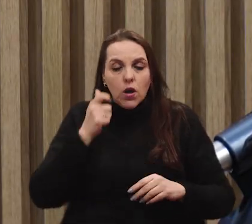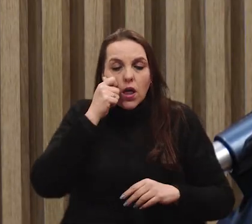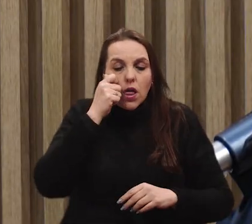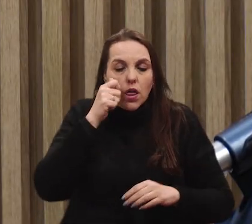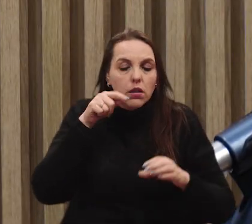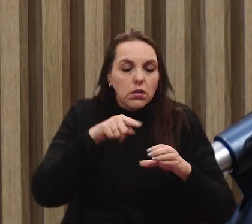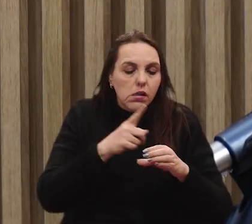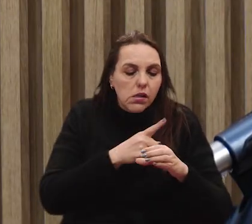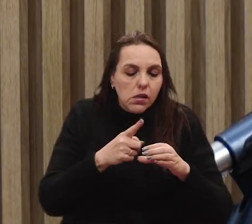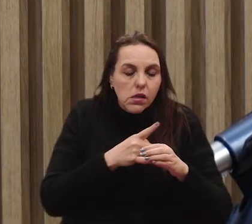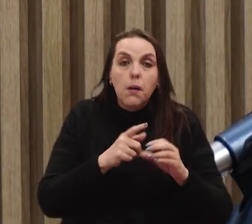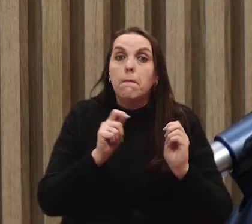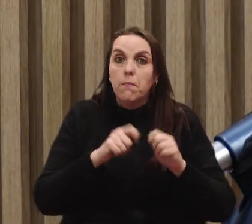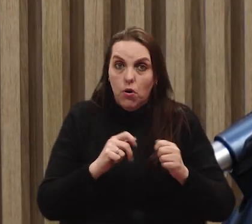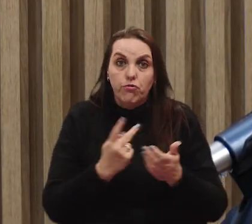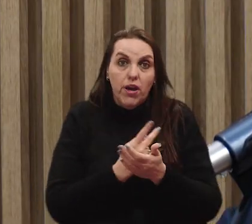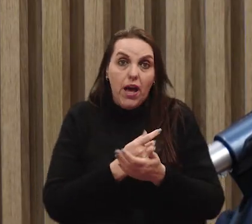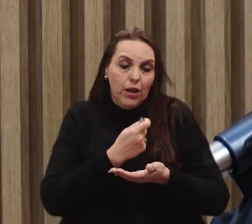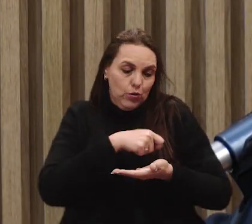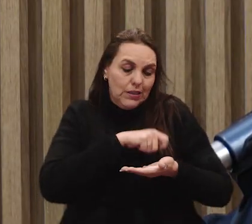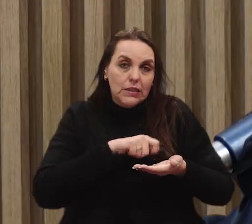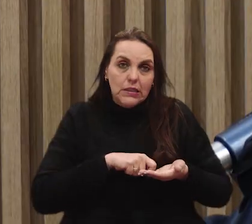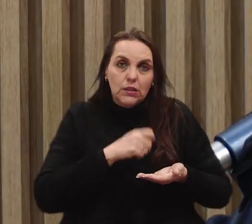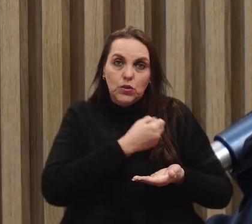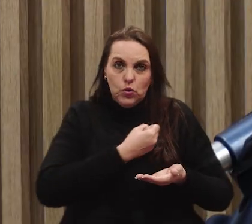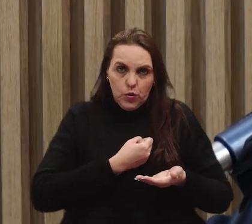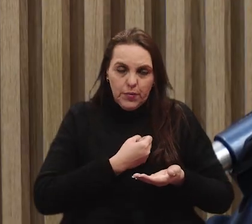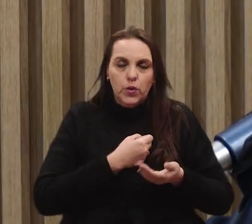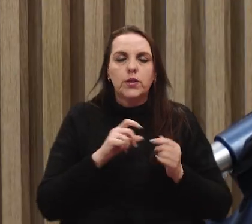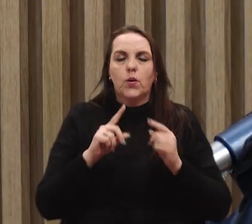ocorrer. Então a gente pede que leve essa documentação. A gente